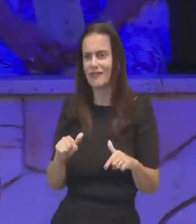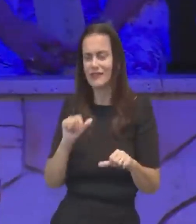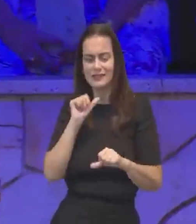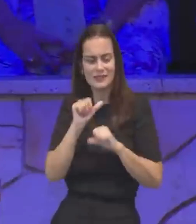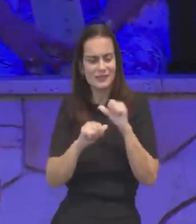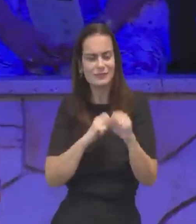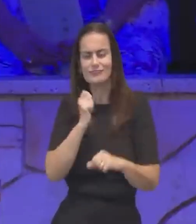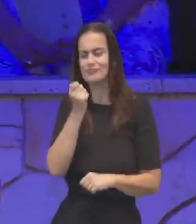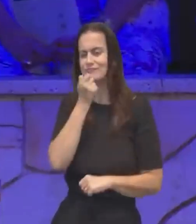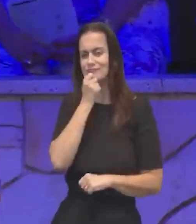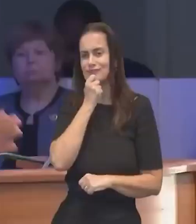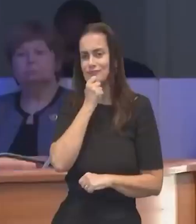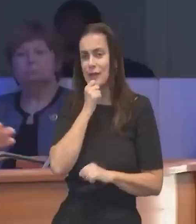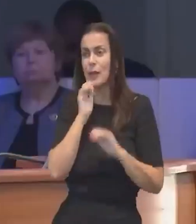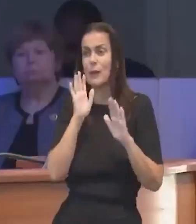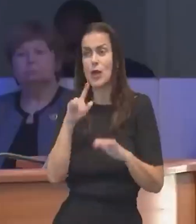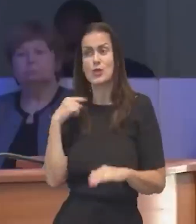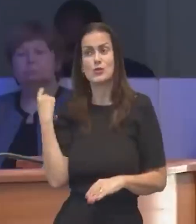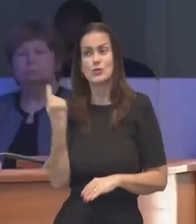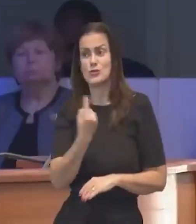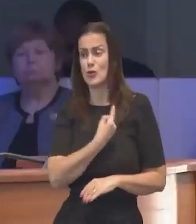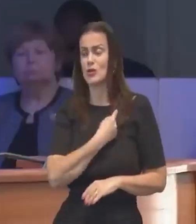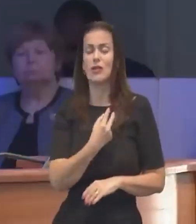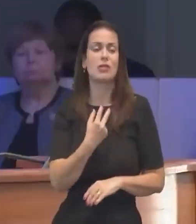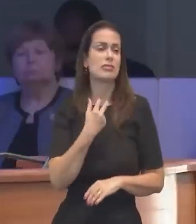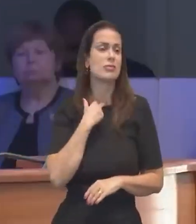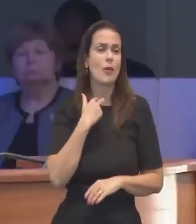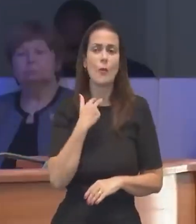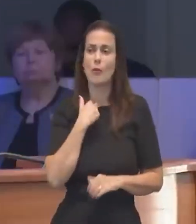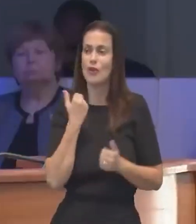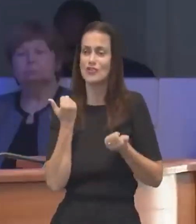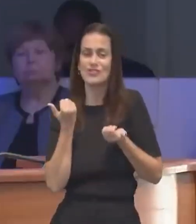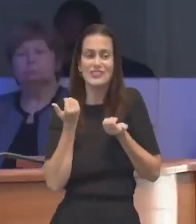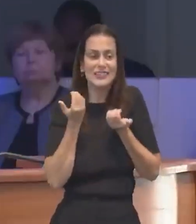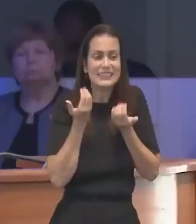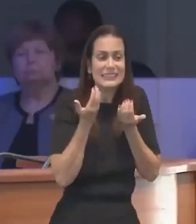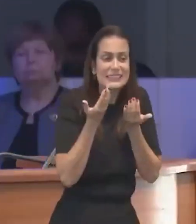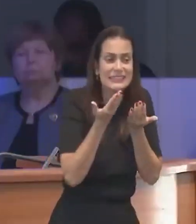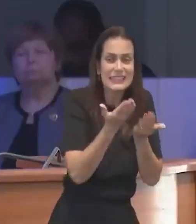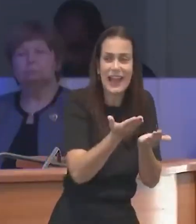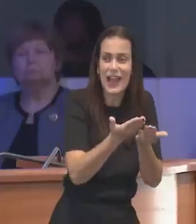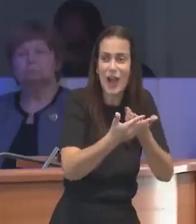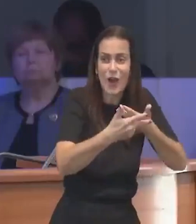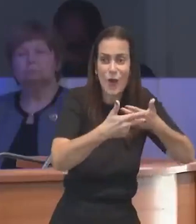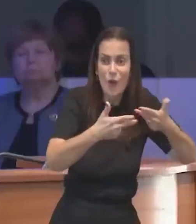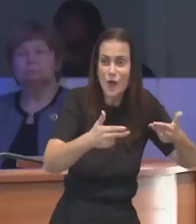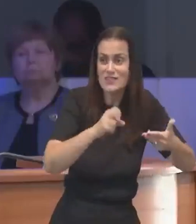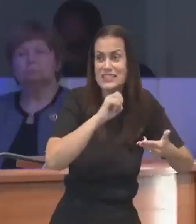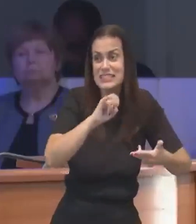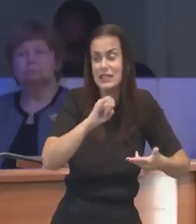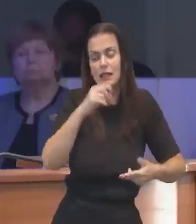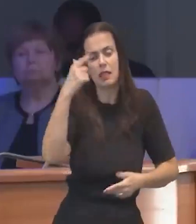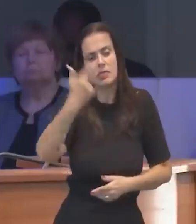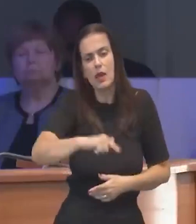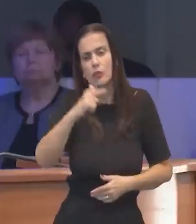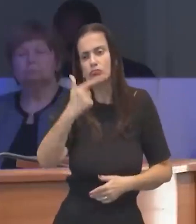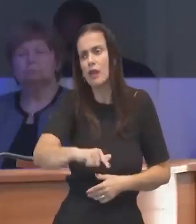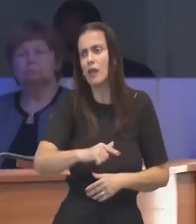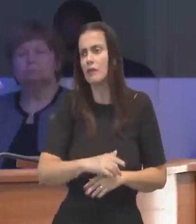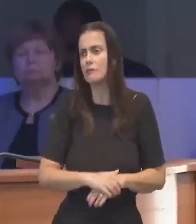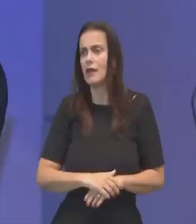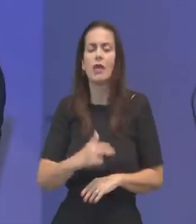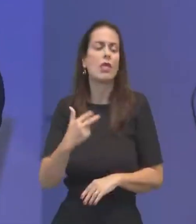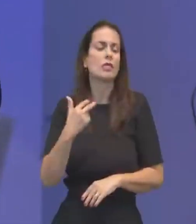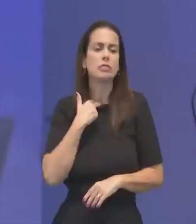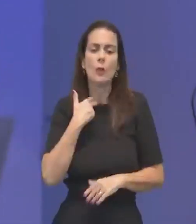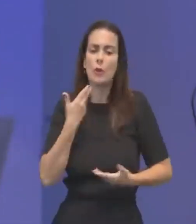Ele. Portanto, nós não podemos dar, não podemos oferecer, não podemos repartir